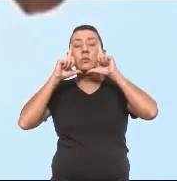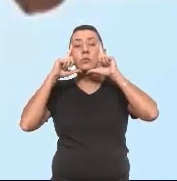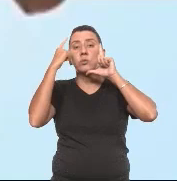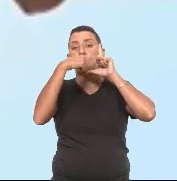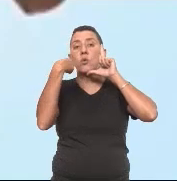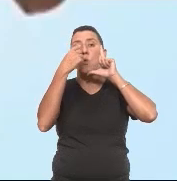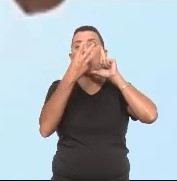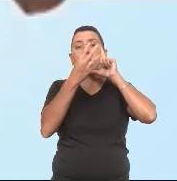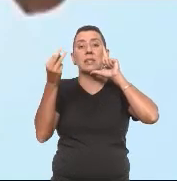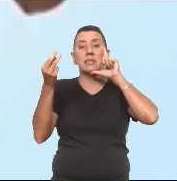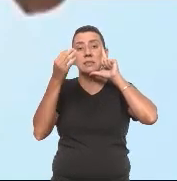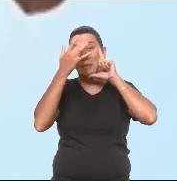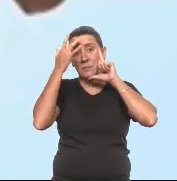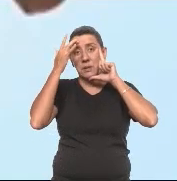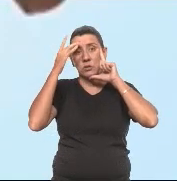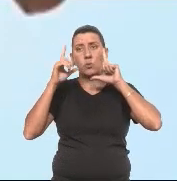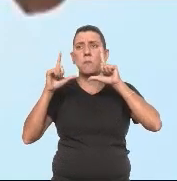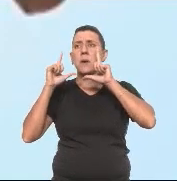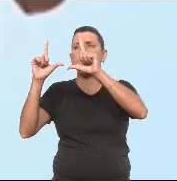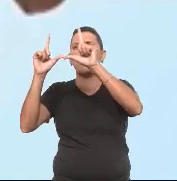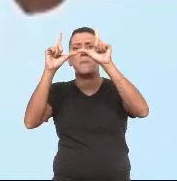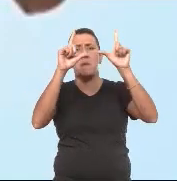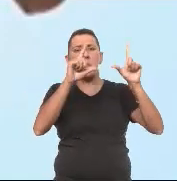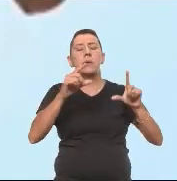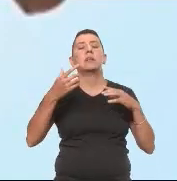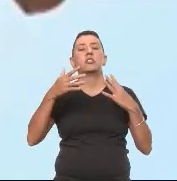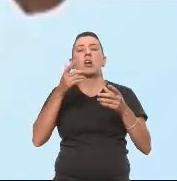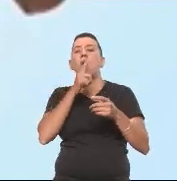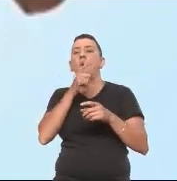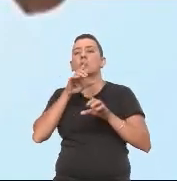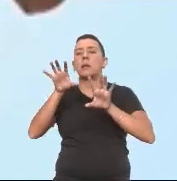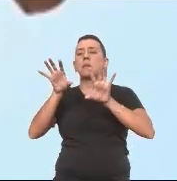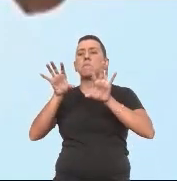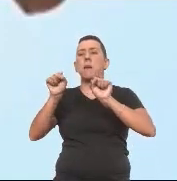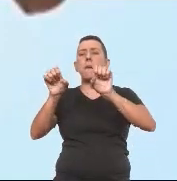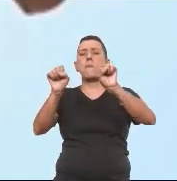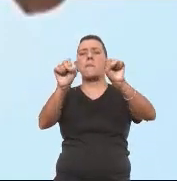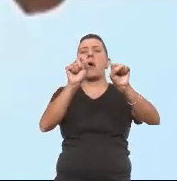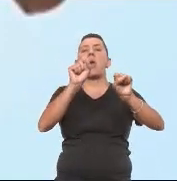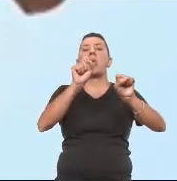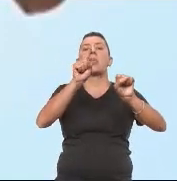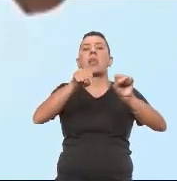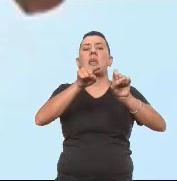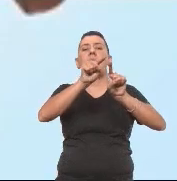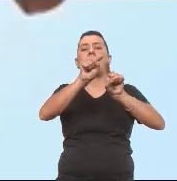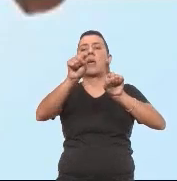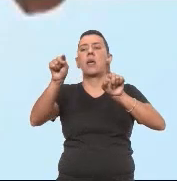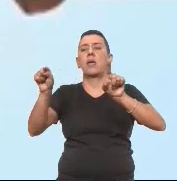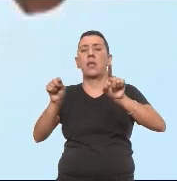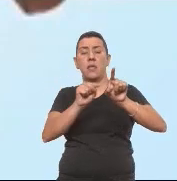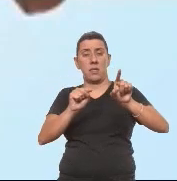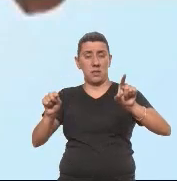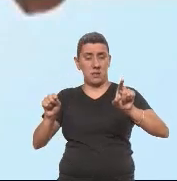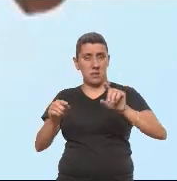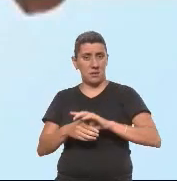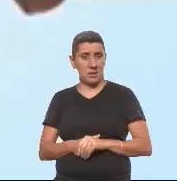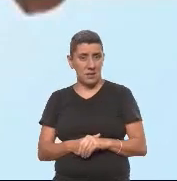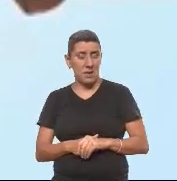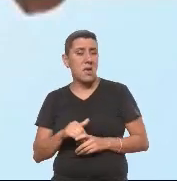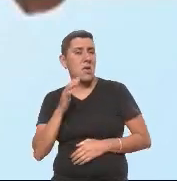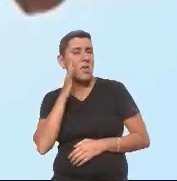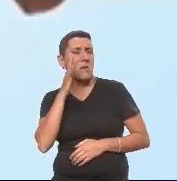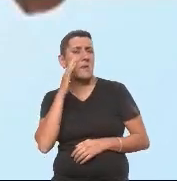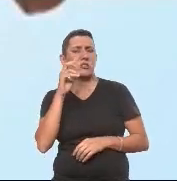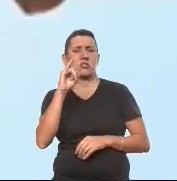batimento para saber quem dessa Face é aqui pessoa mas só capturando a imagem Então imagina isso em grandes eventos eu